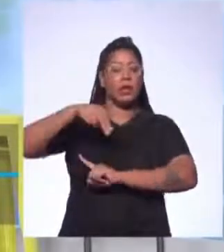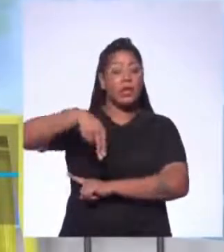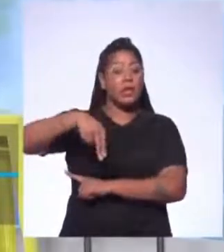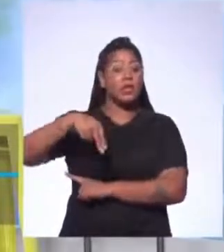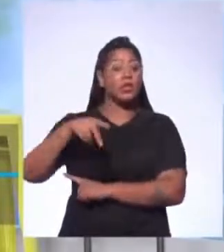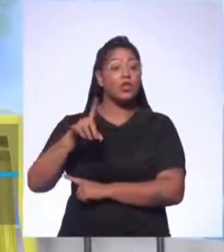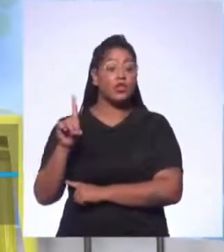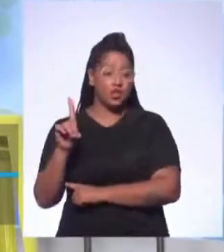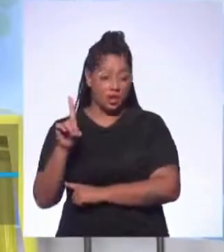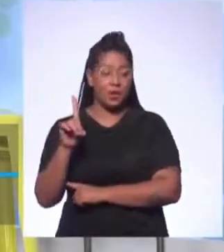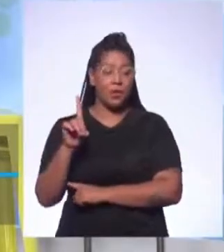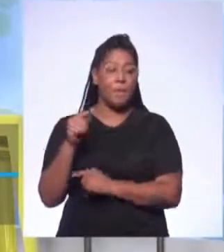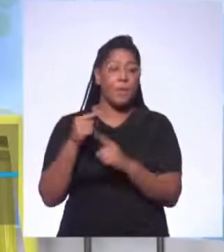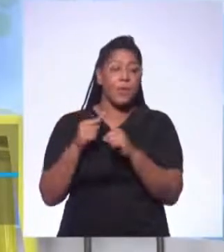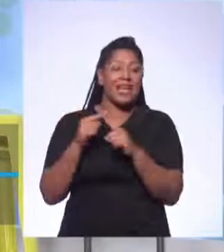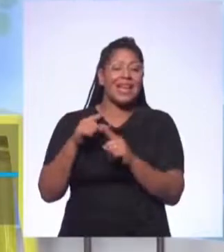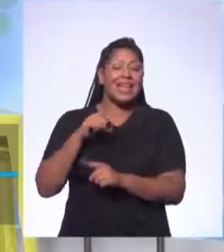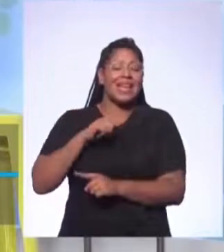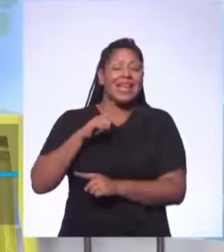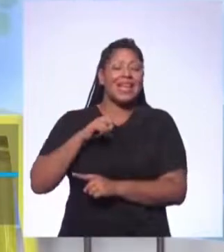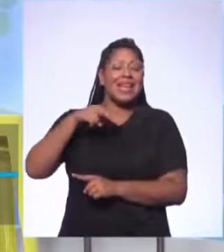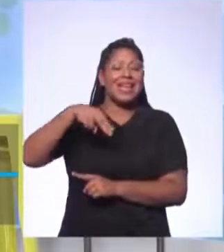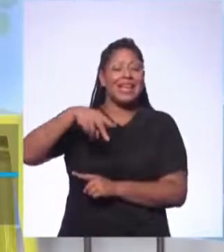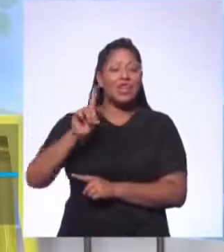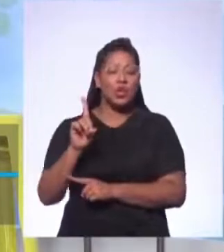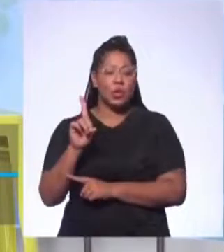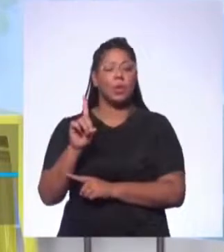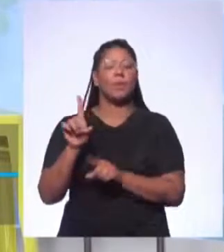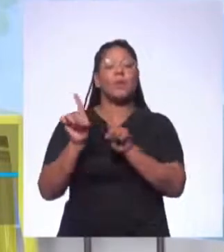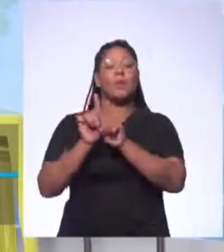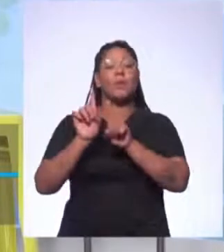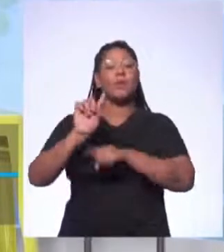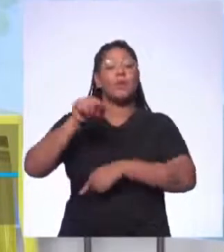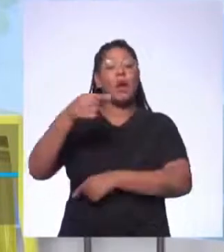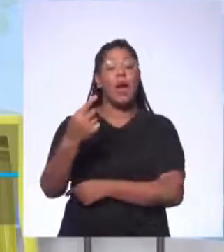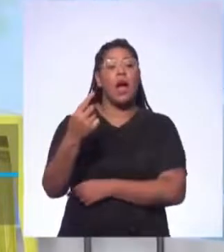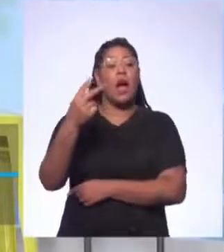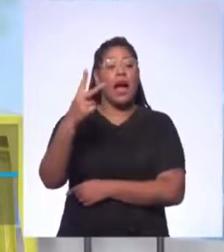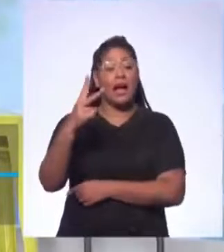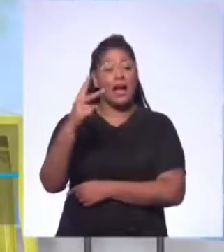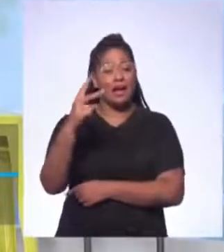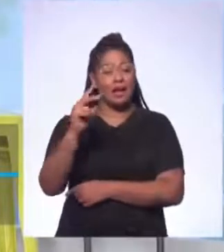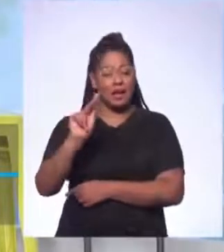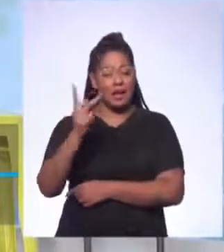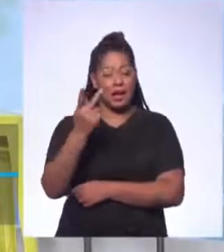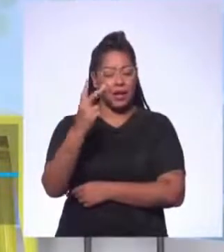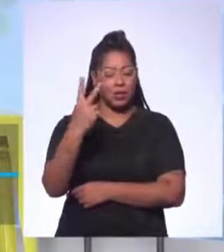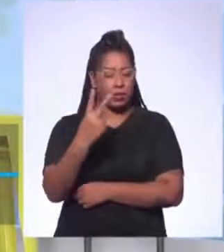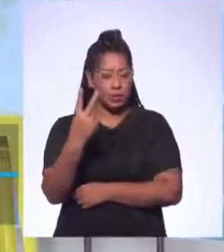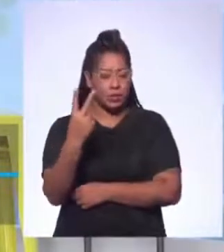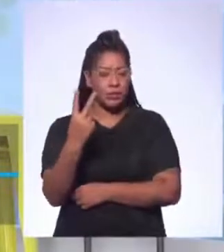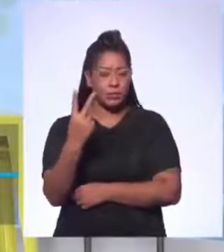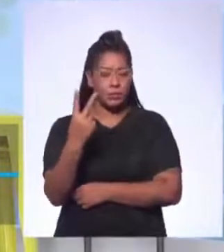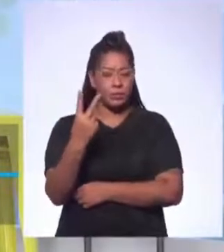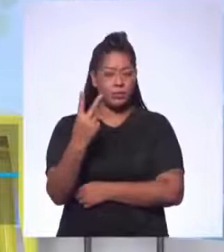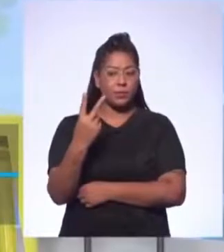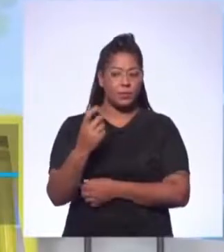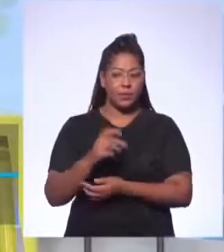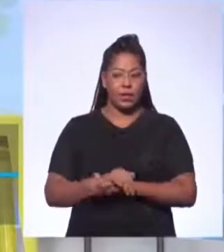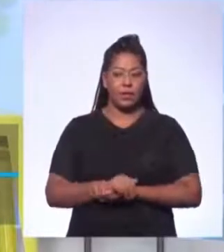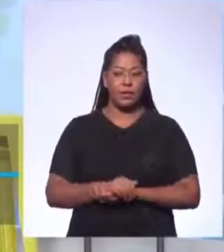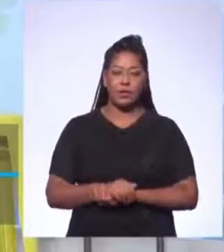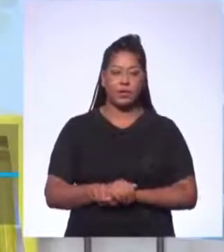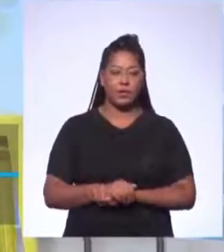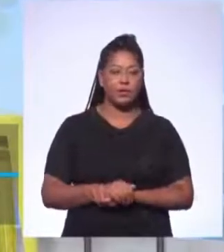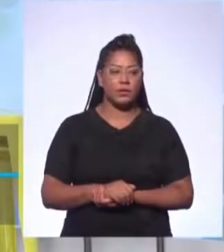uma grande concentração de íons, tanto de nitrogênio quanto de oxigênio, certo?